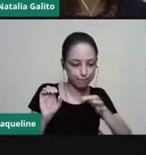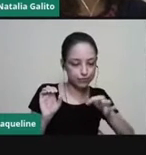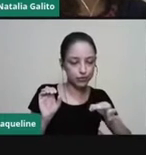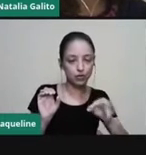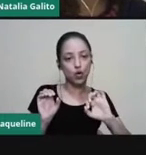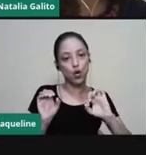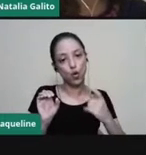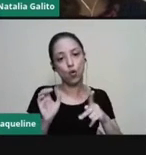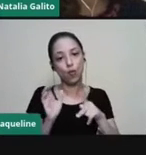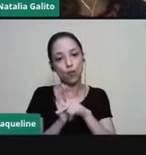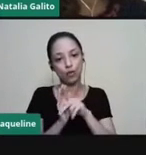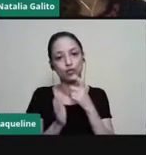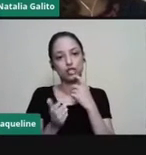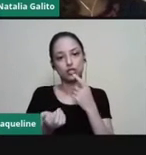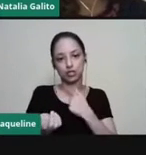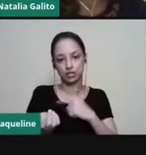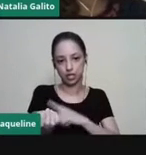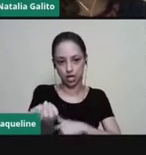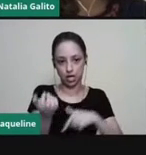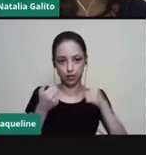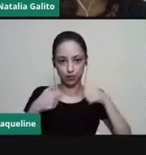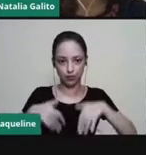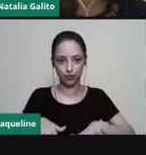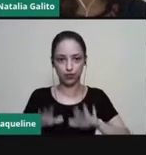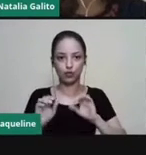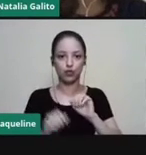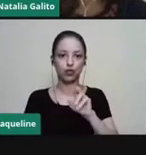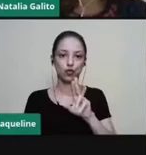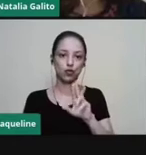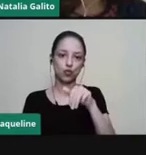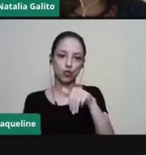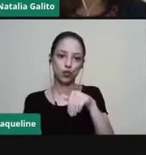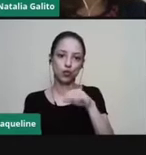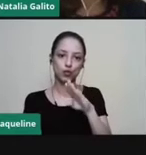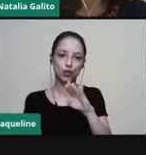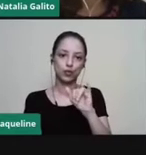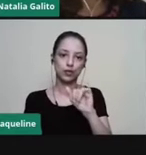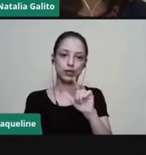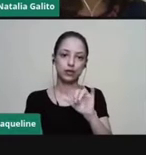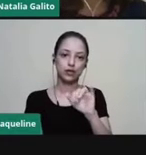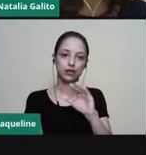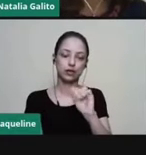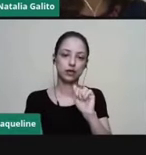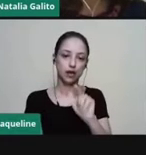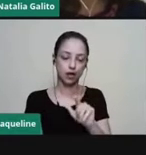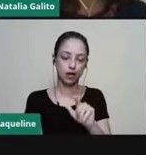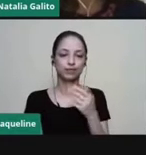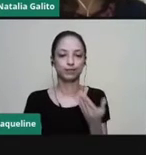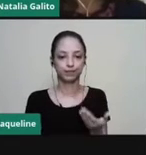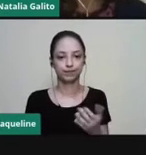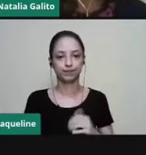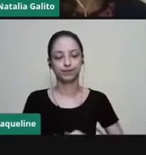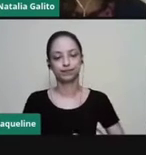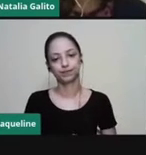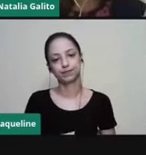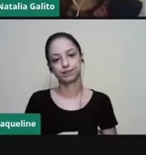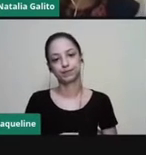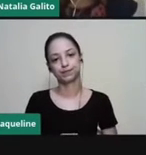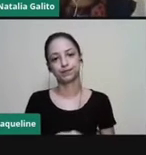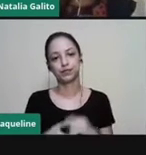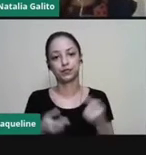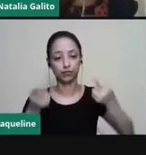sangue umbilical, e aí, por exemplo, você pode extrair também as células progenitoras endoteliais dali. Já a